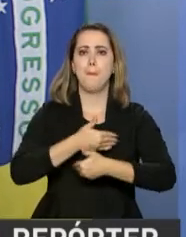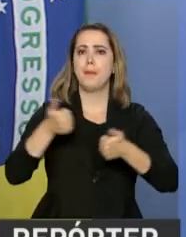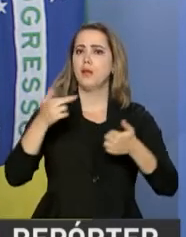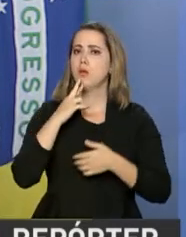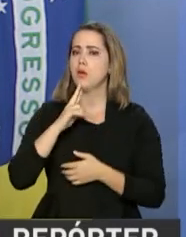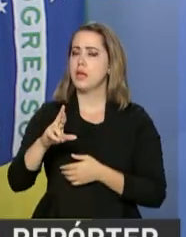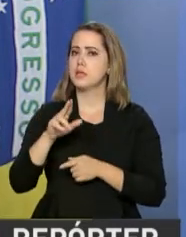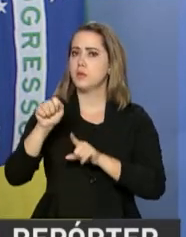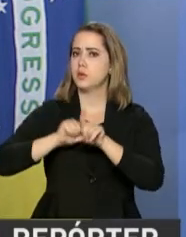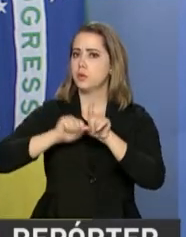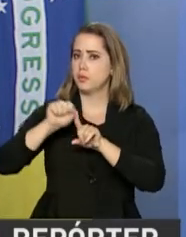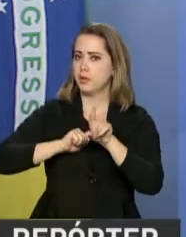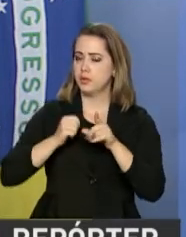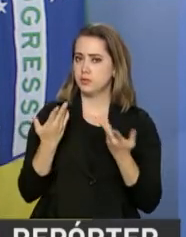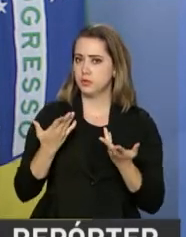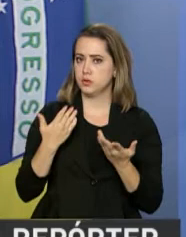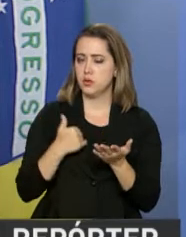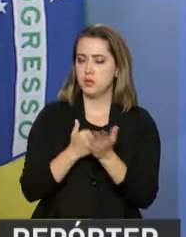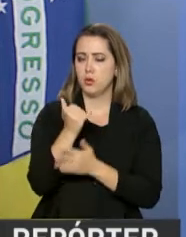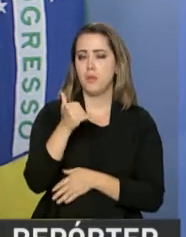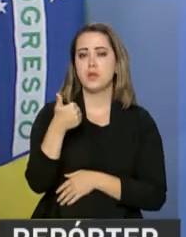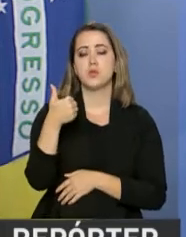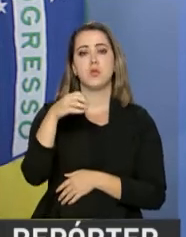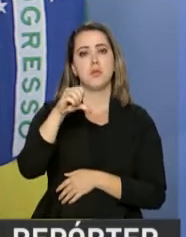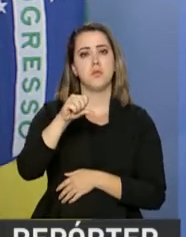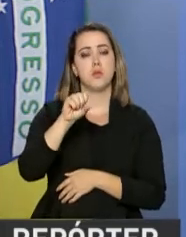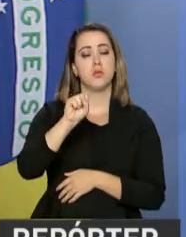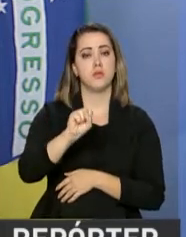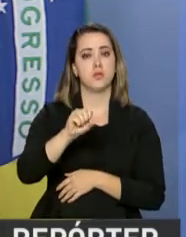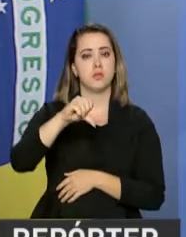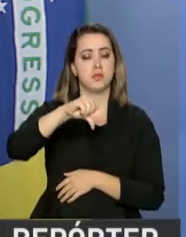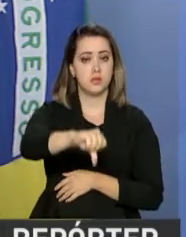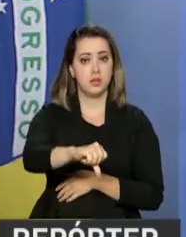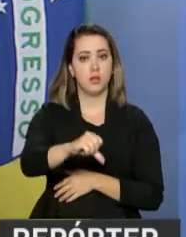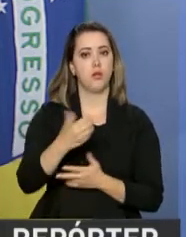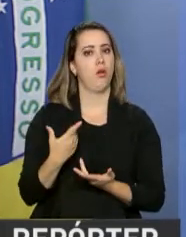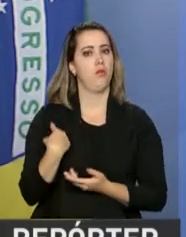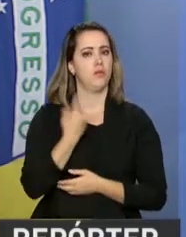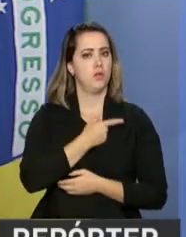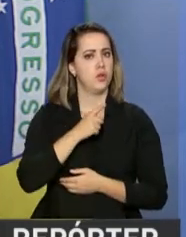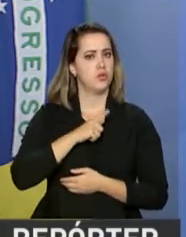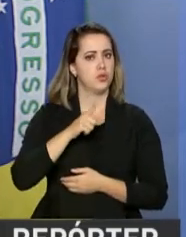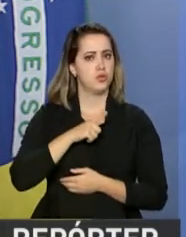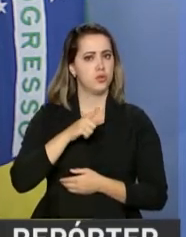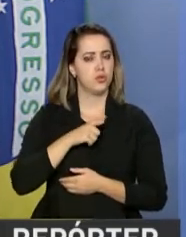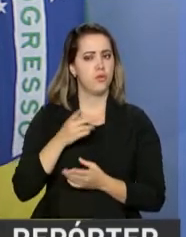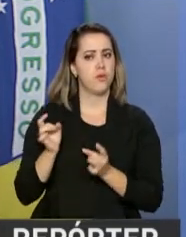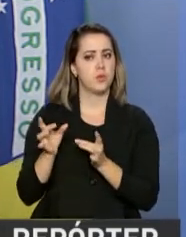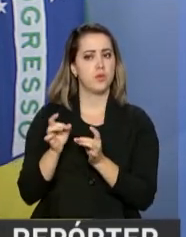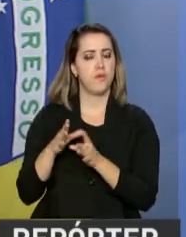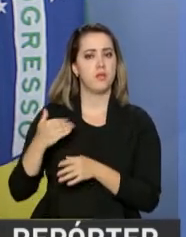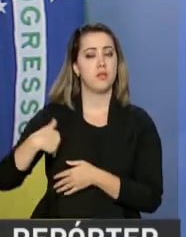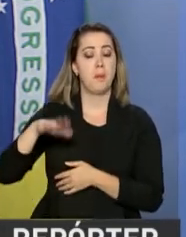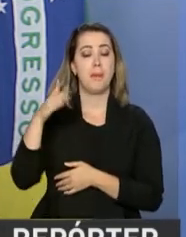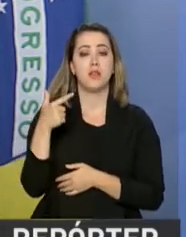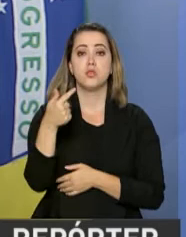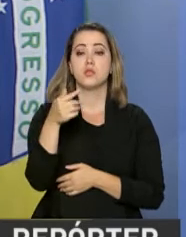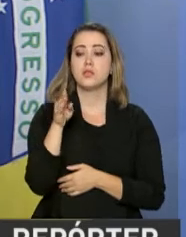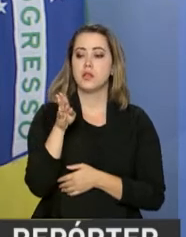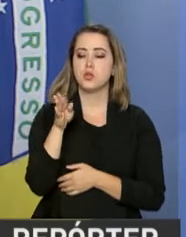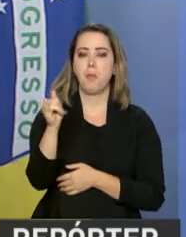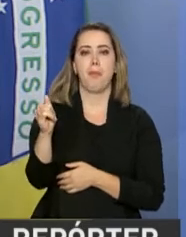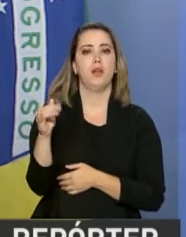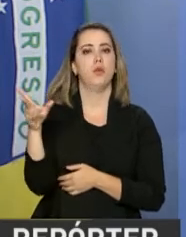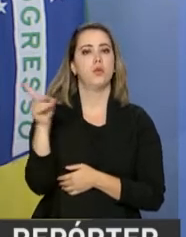ou seja desde 1989 tivemos um superávit em junho de mais de 7 bilhões de